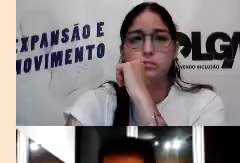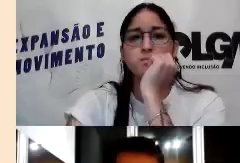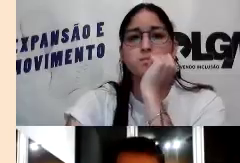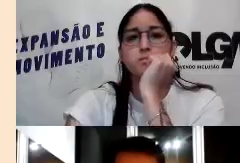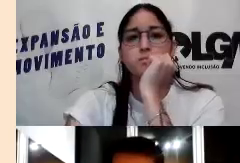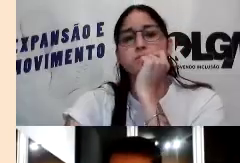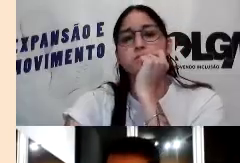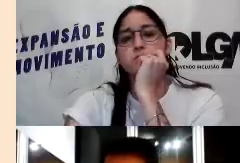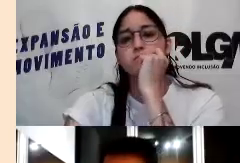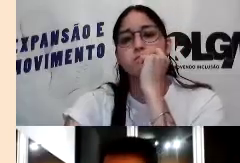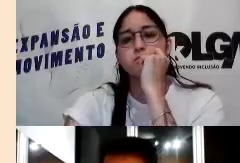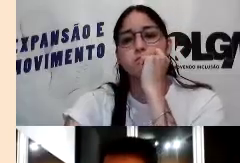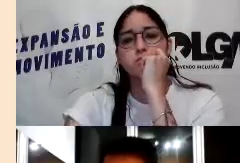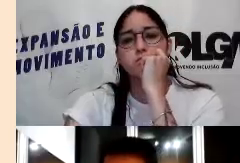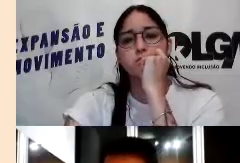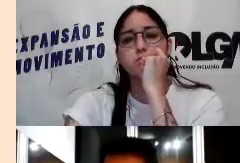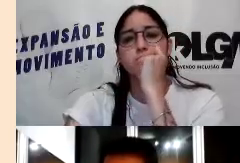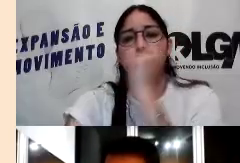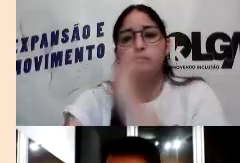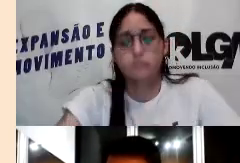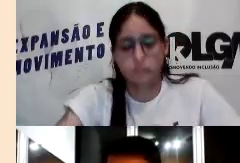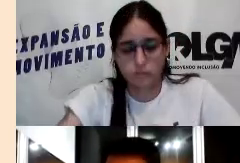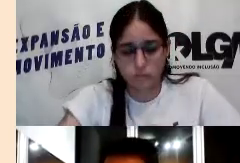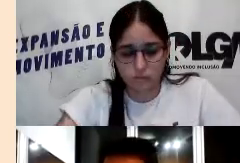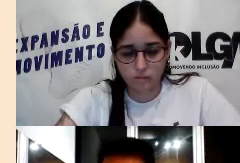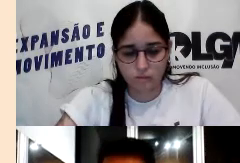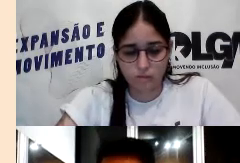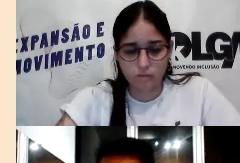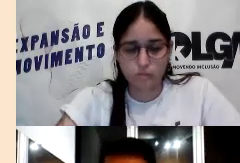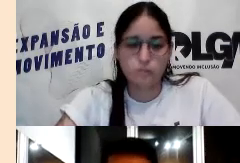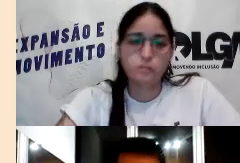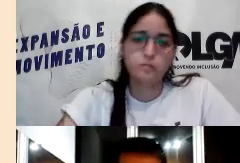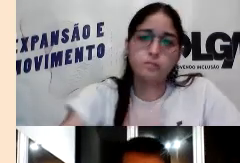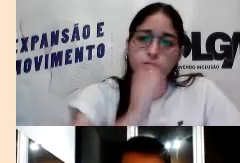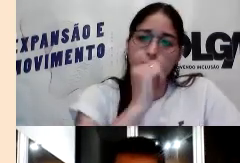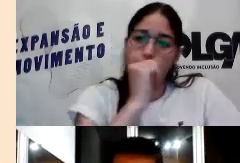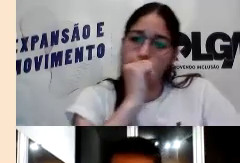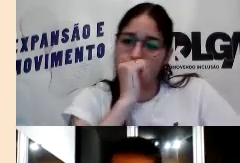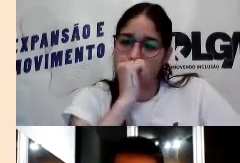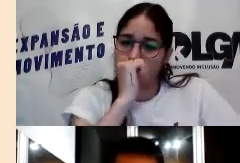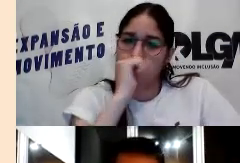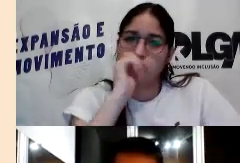grande, provavelmente, das minhas consultas, atingir alguns pontos de